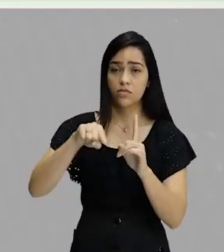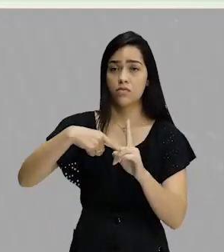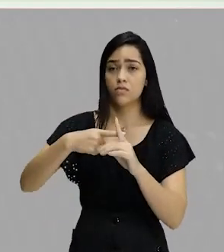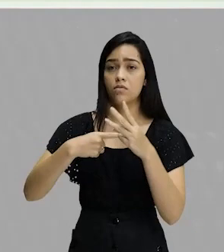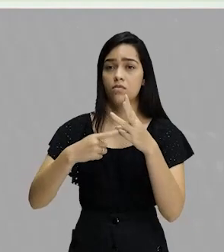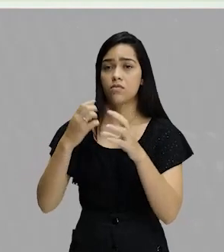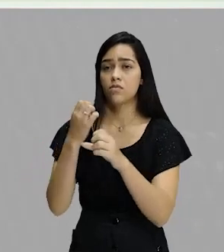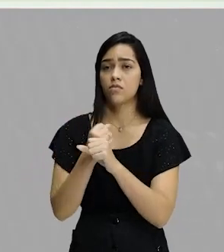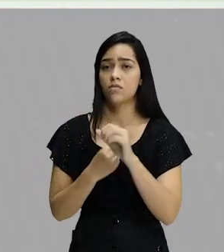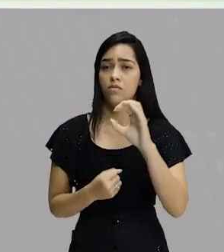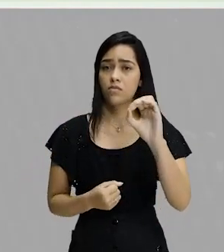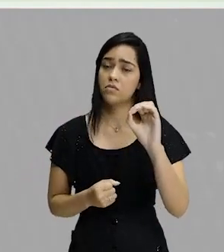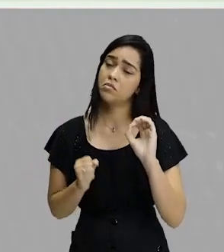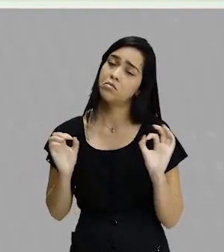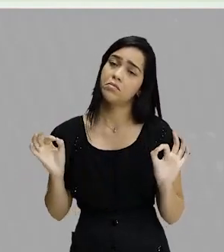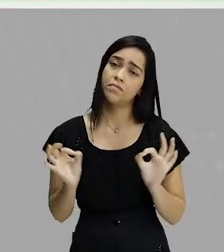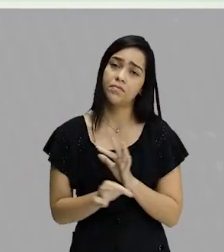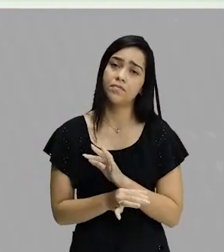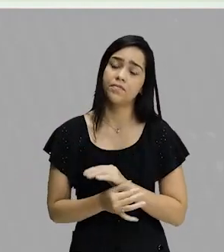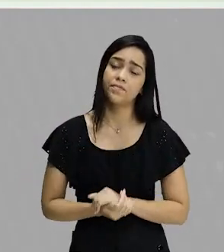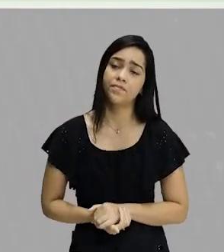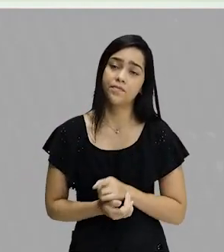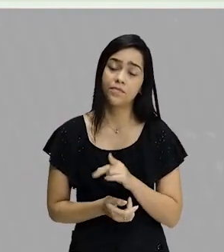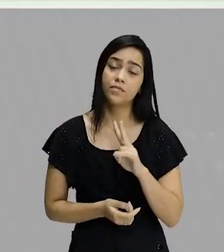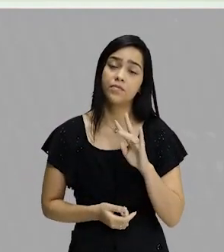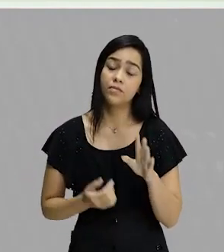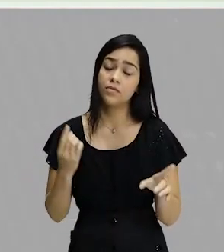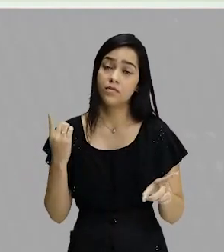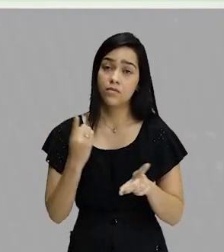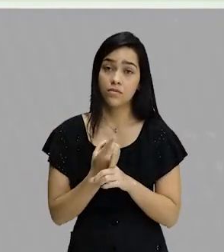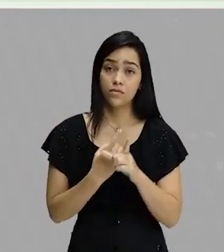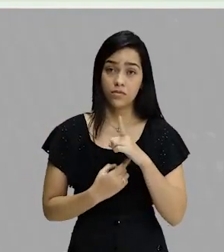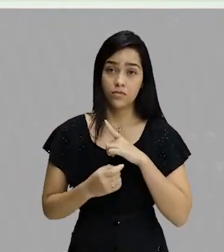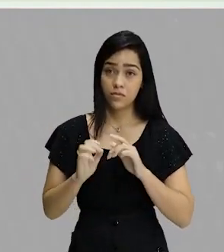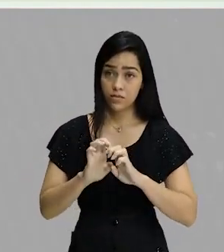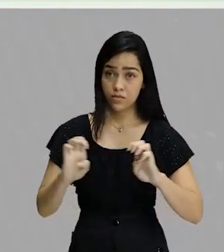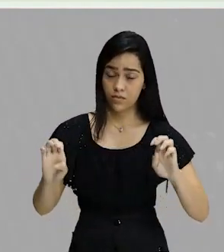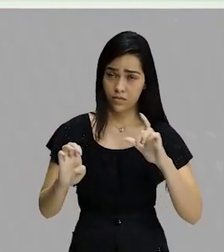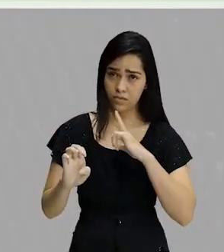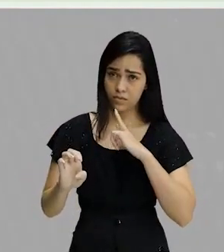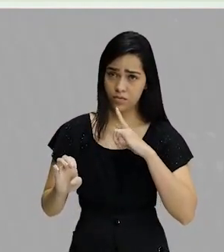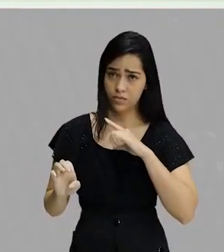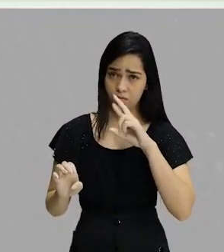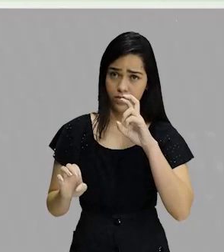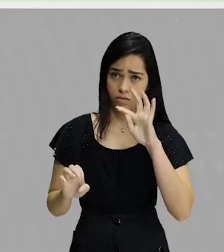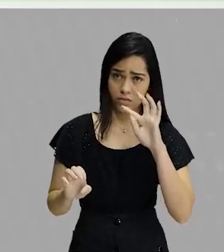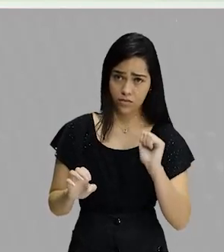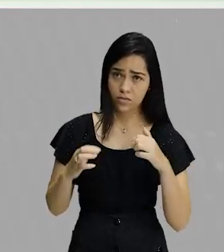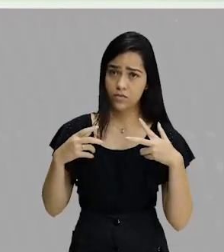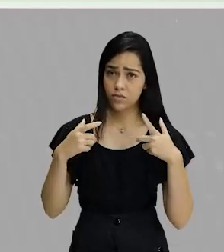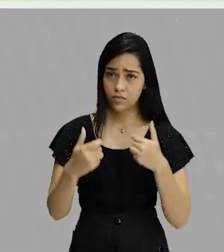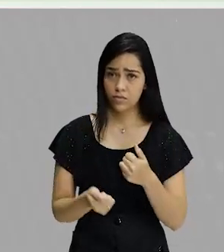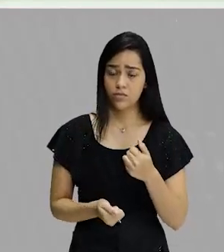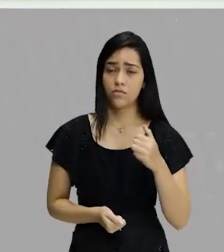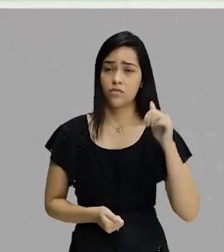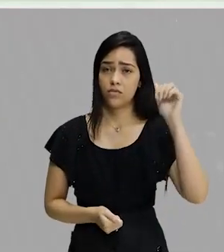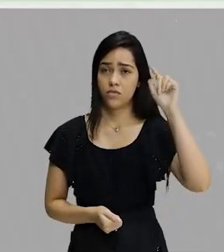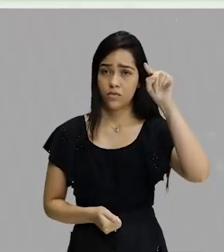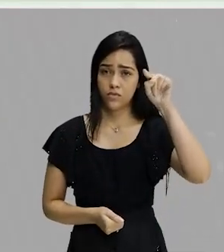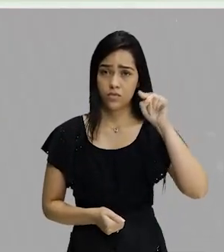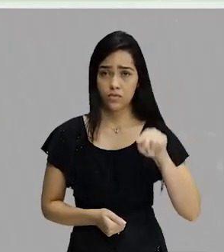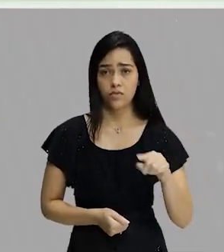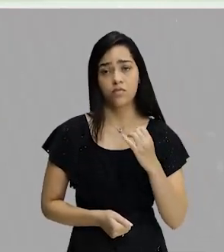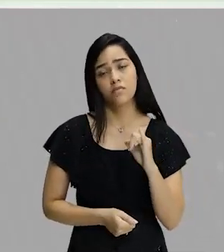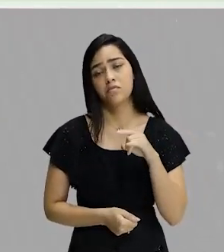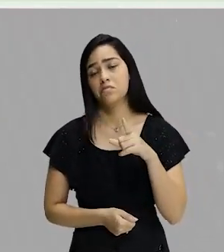pronto. Tá aí. Então você encontrou a equação da reta que passa por esses dois pontos. Se